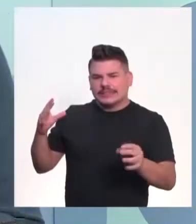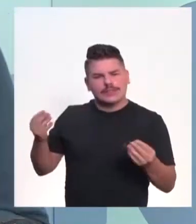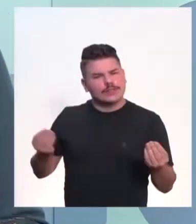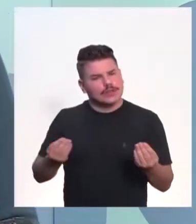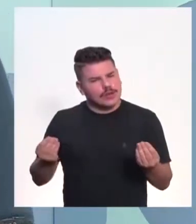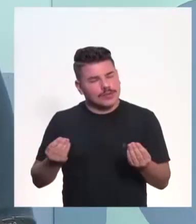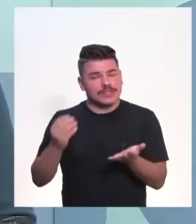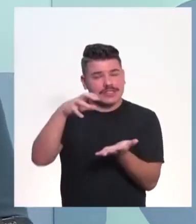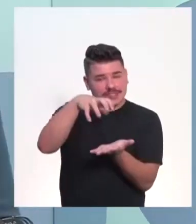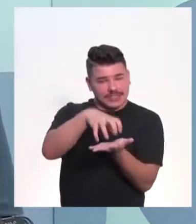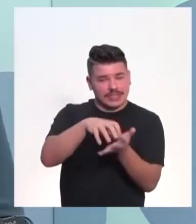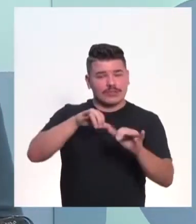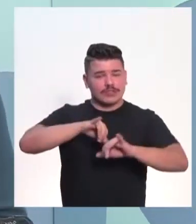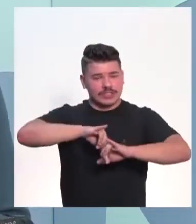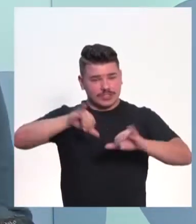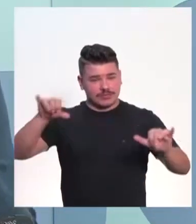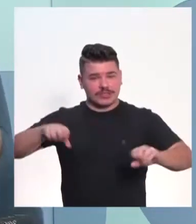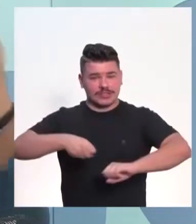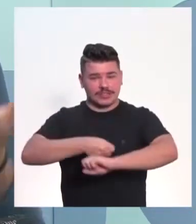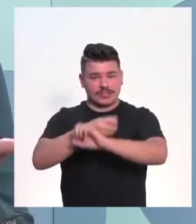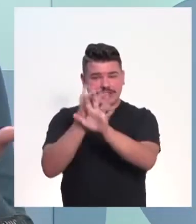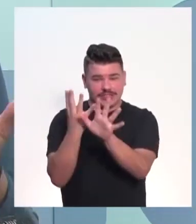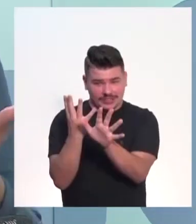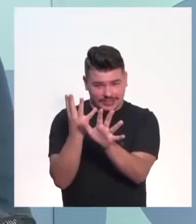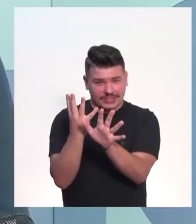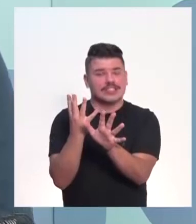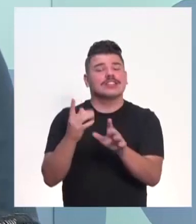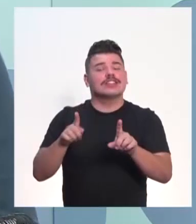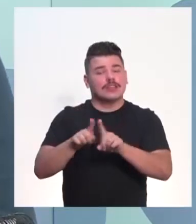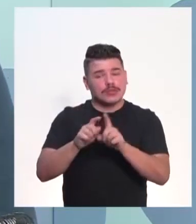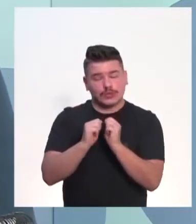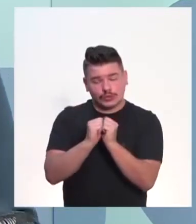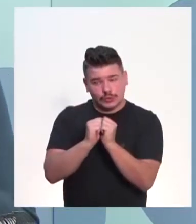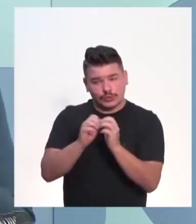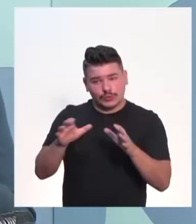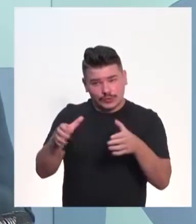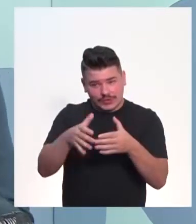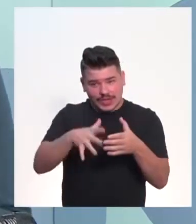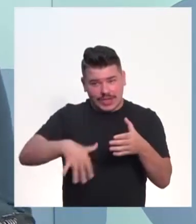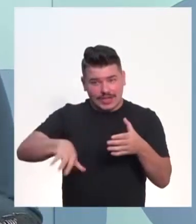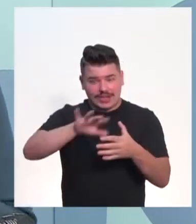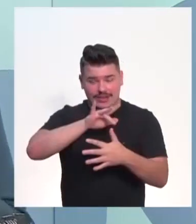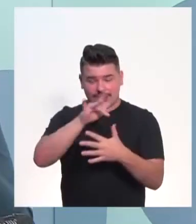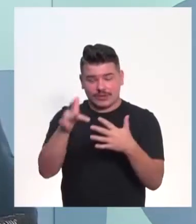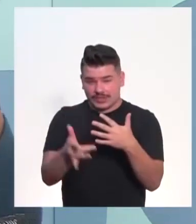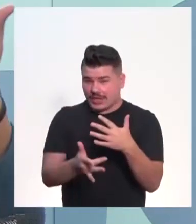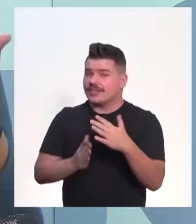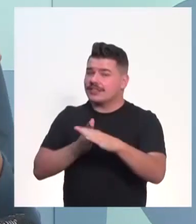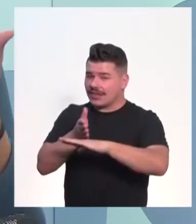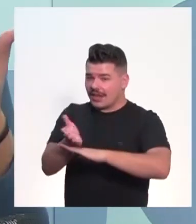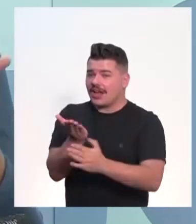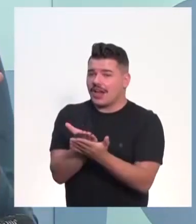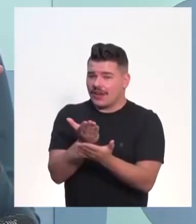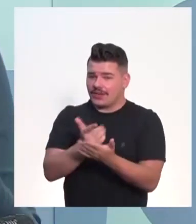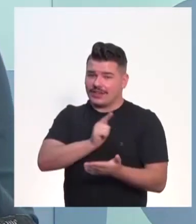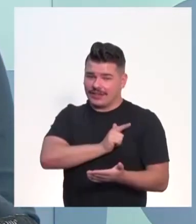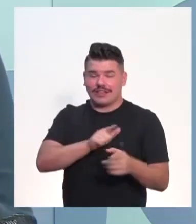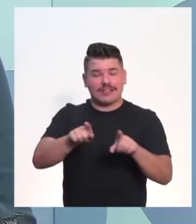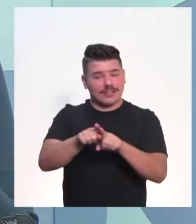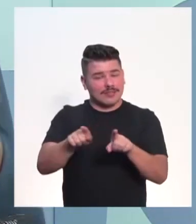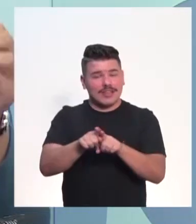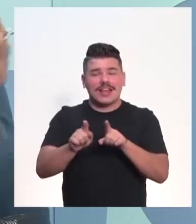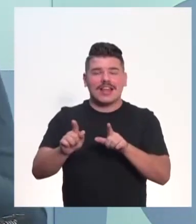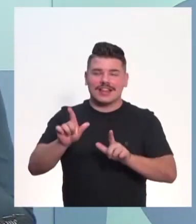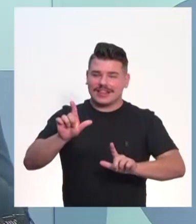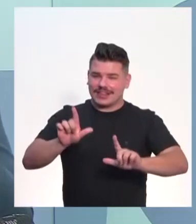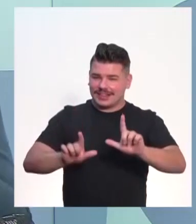de Mídias, ela também pode ser encontrada pelas nossas redes sociais, também pode ser encontrada pelo canal da TV Cultura e